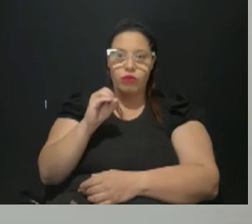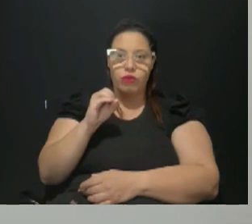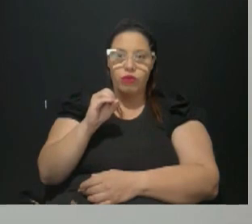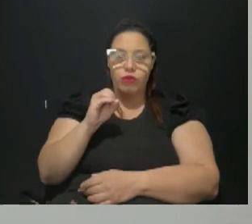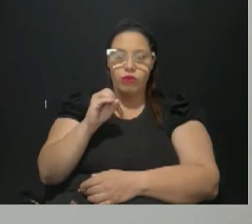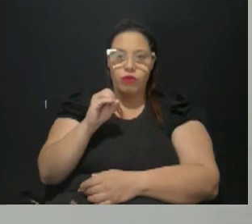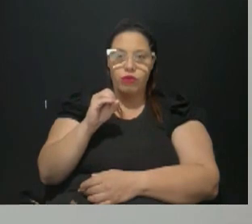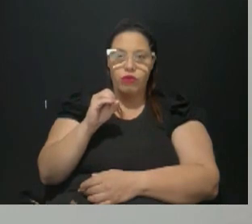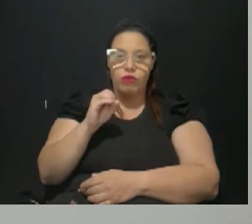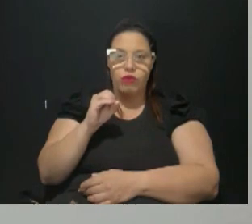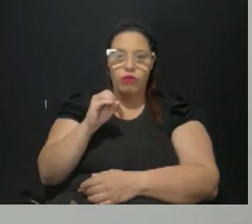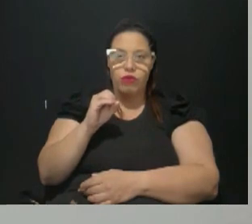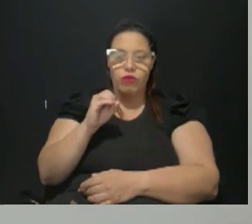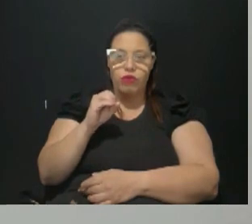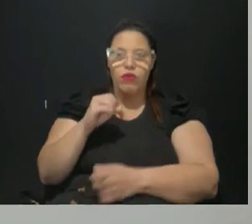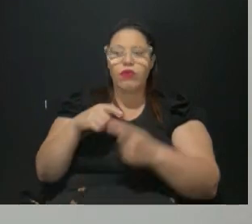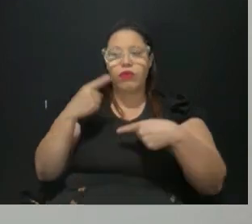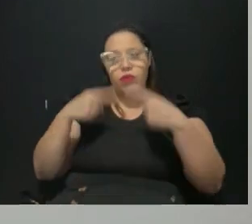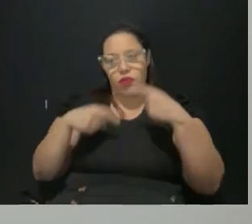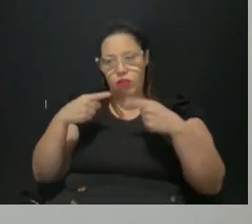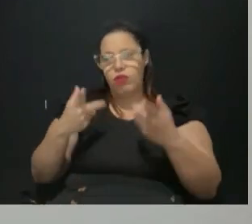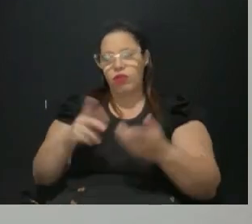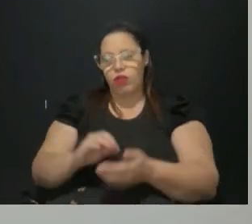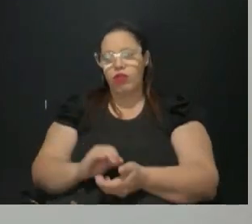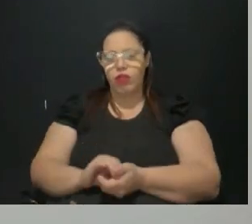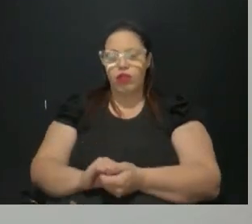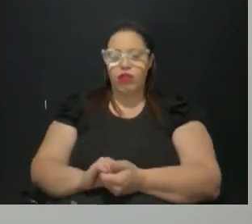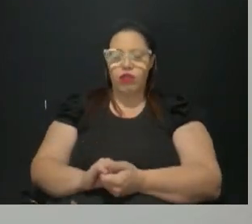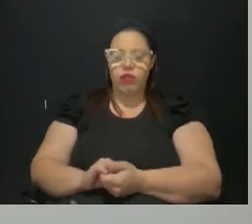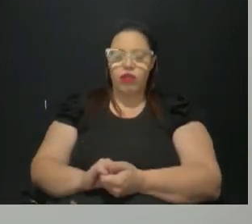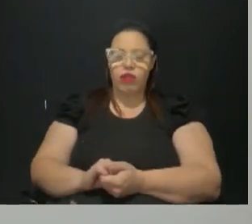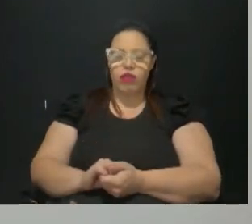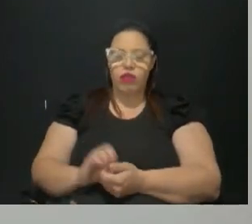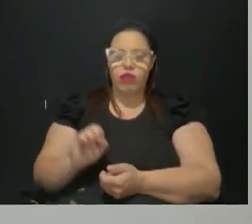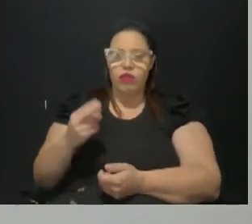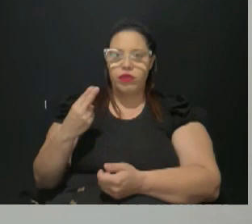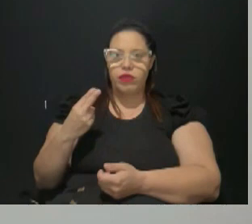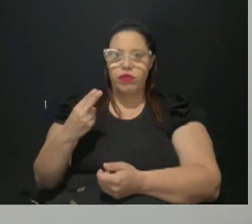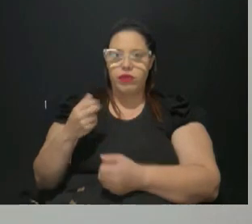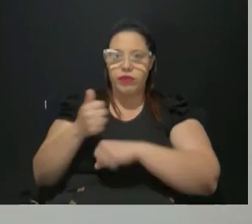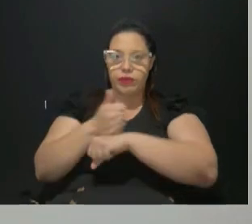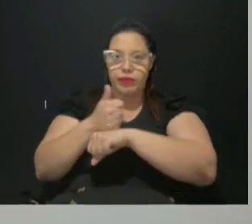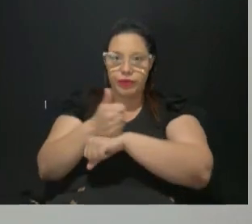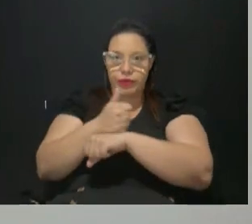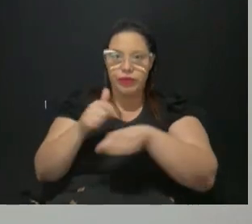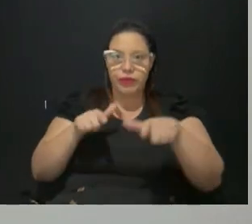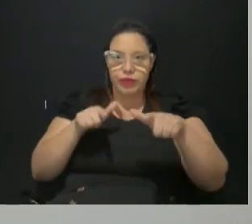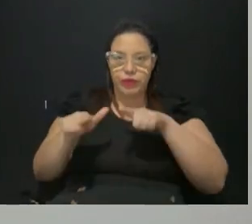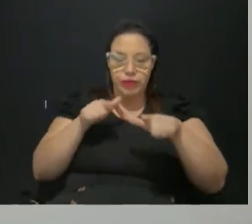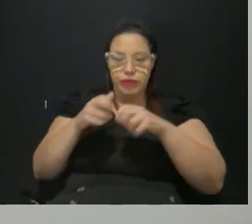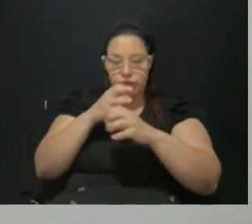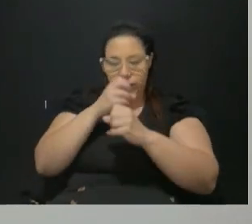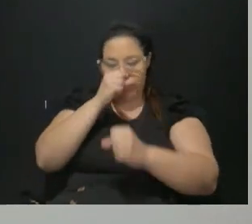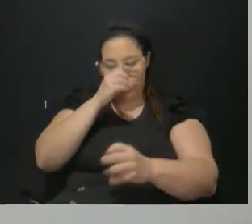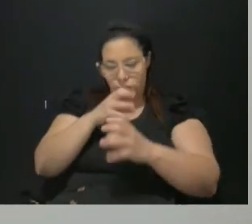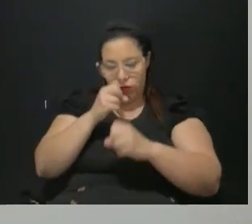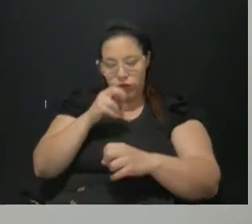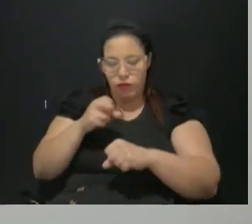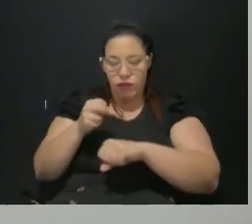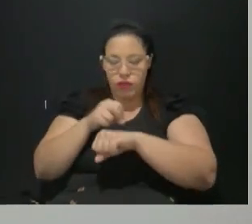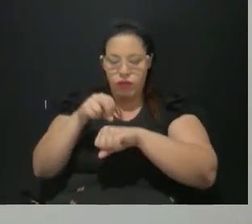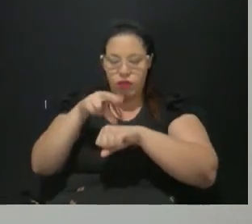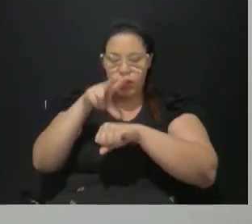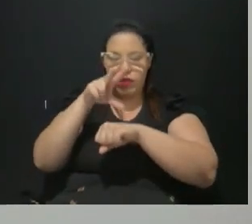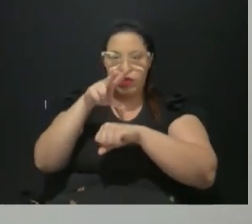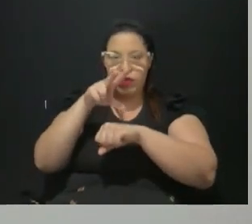de guerra biológica, se discutia um pouco isso. Ou profissionais que trabalhavam em laboratório contendo esse vírus